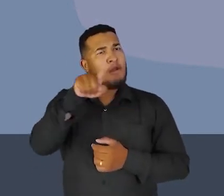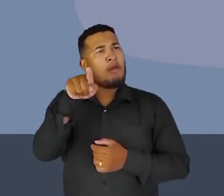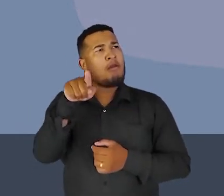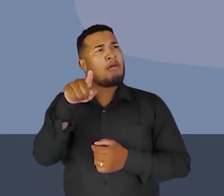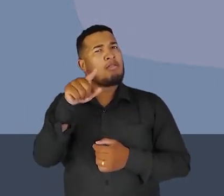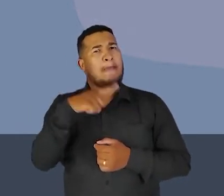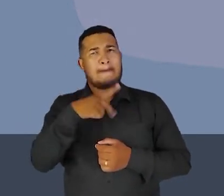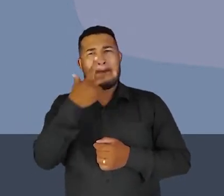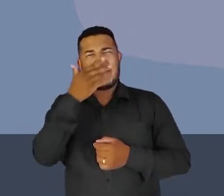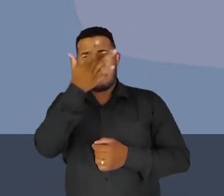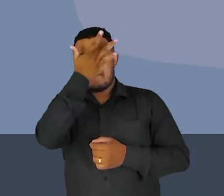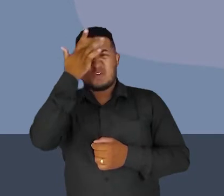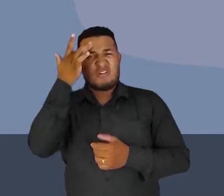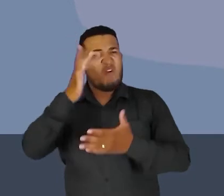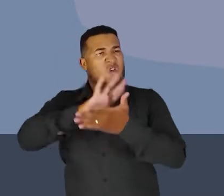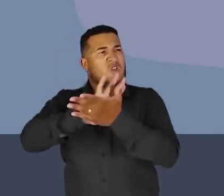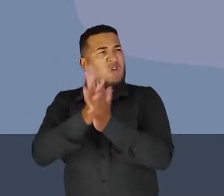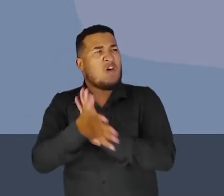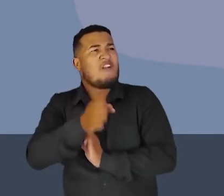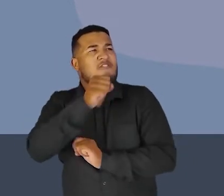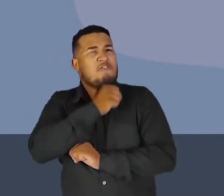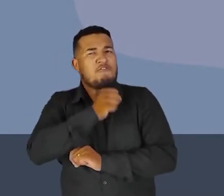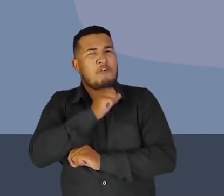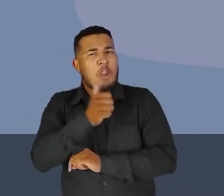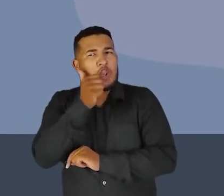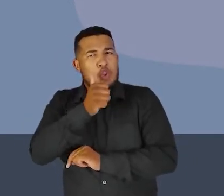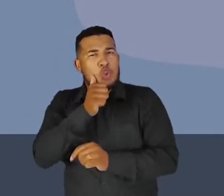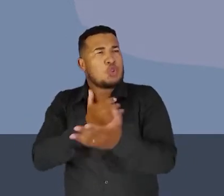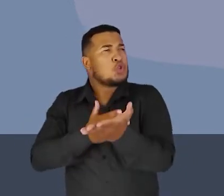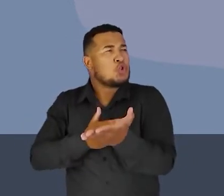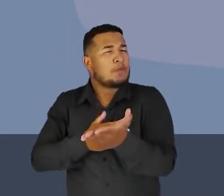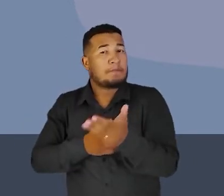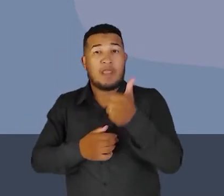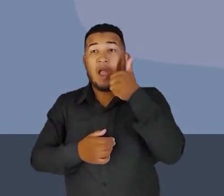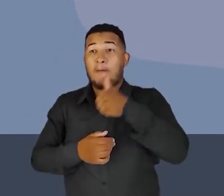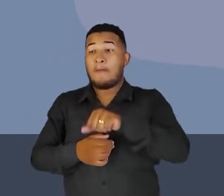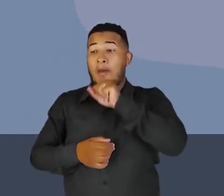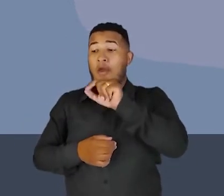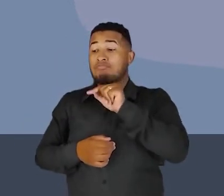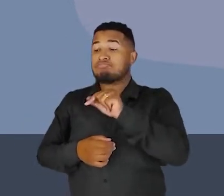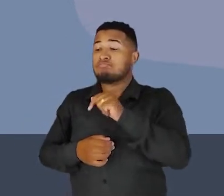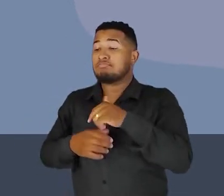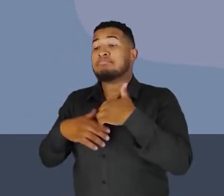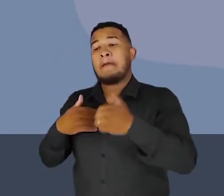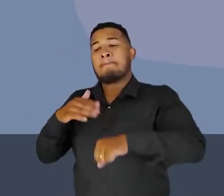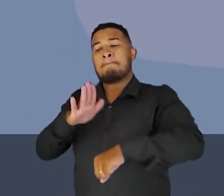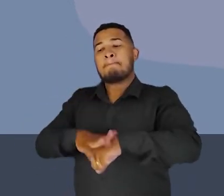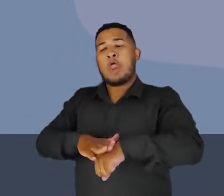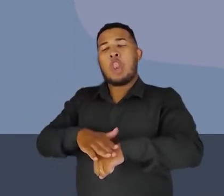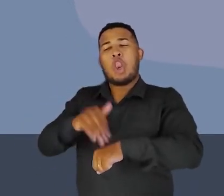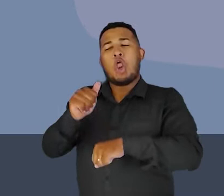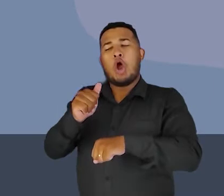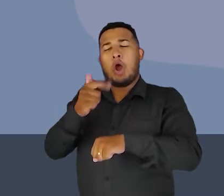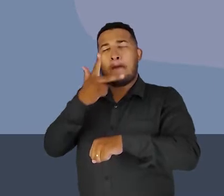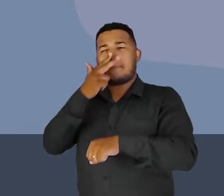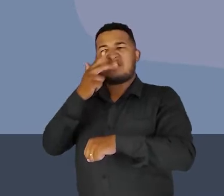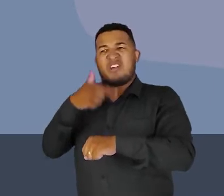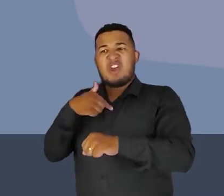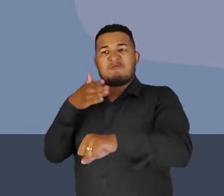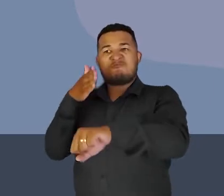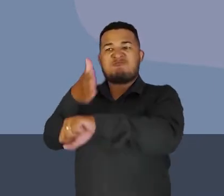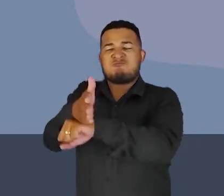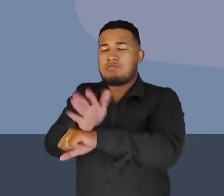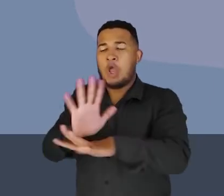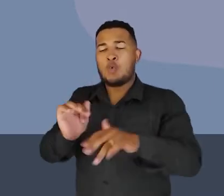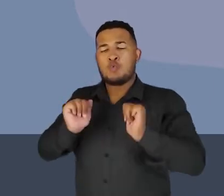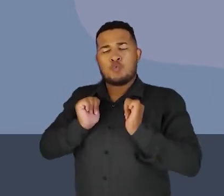estão maltratando uma velhinha. A mãe diz: é melhor não nos